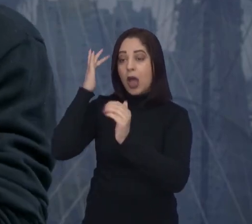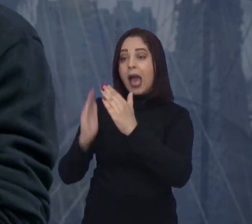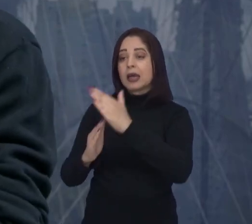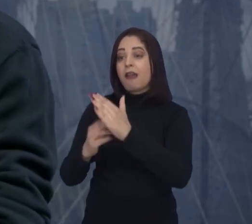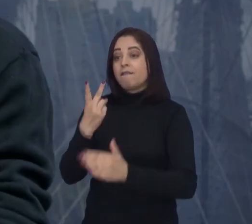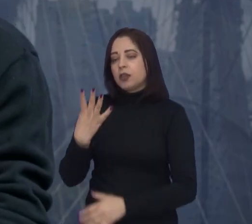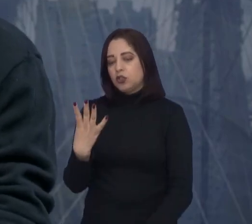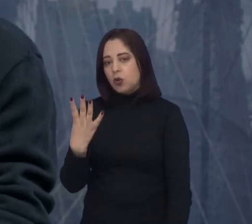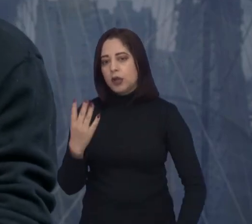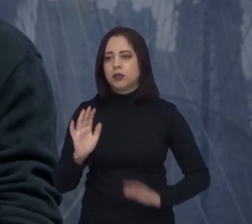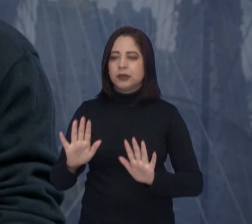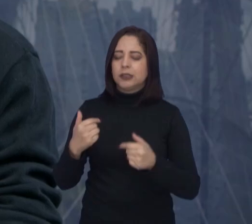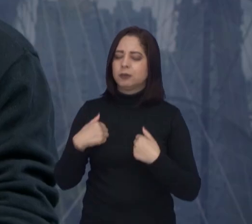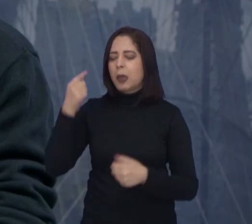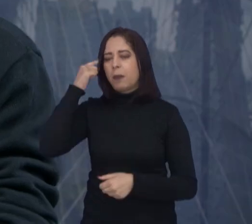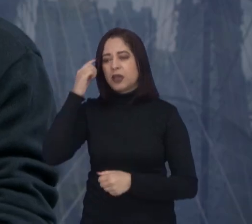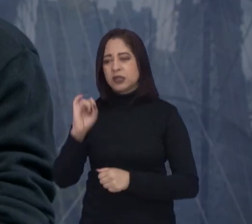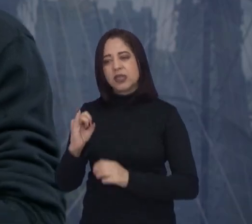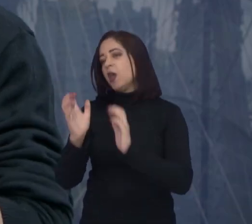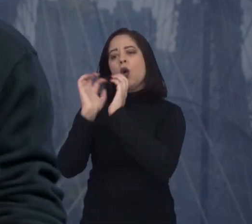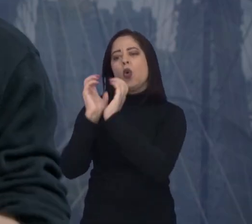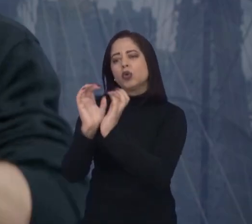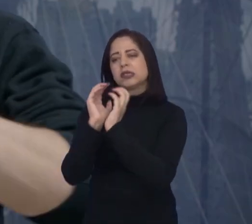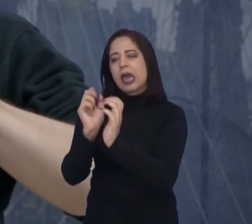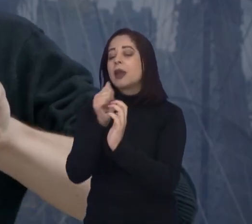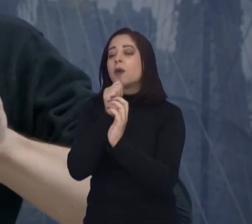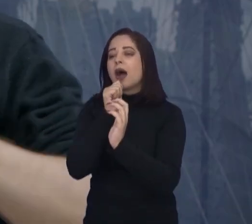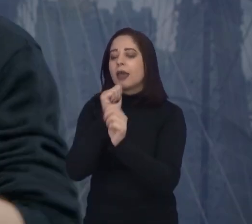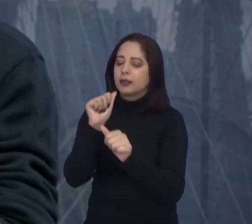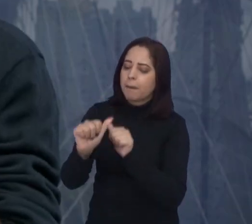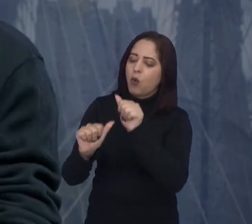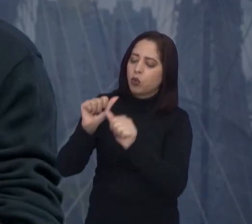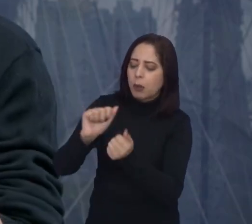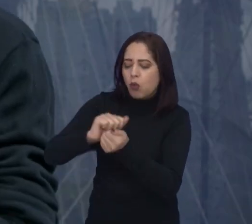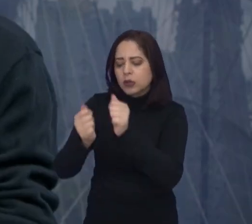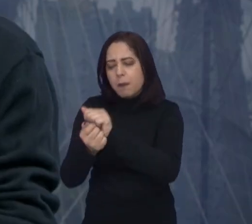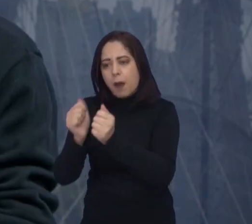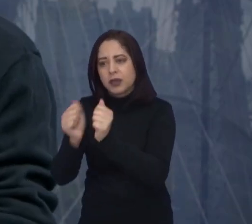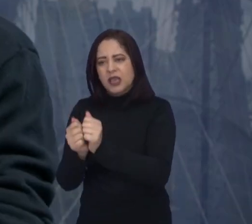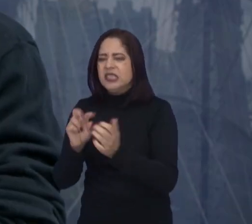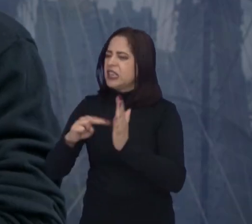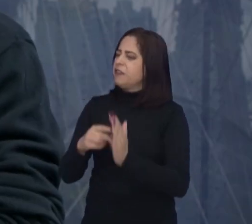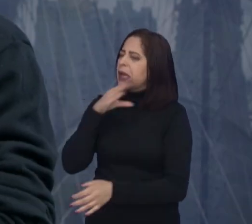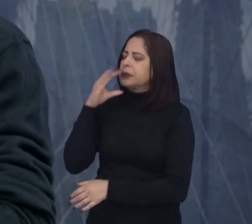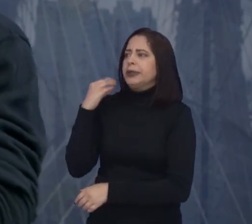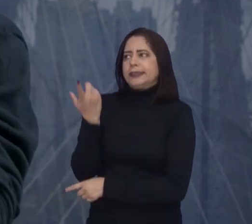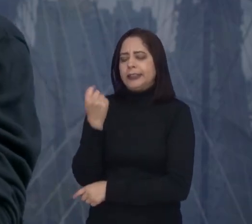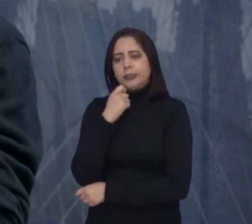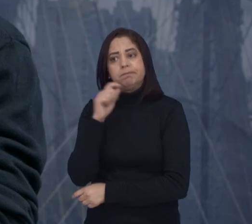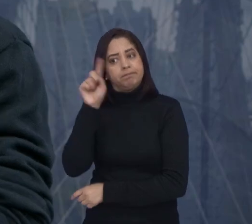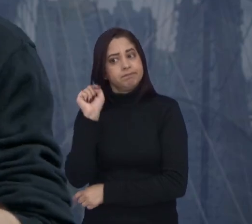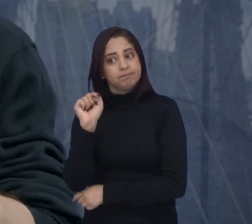Então, a discussão é se o cérebro humano ainda está em transformação, ele está nesse período de maturação, então é adolescência. E também o